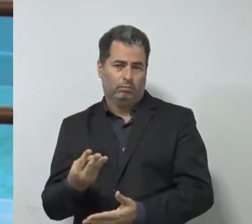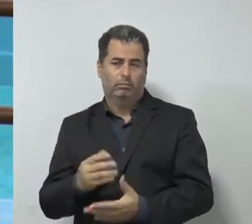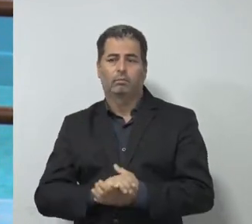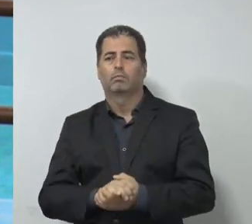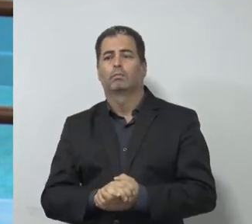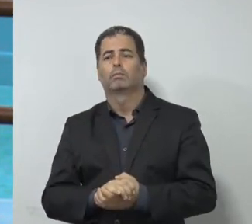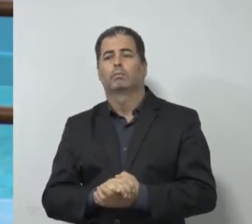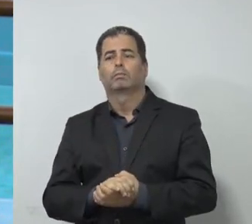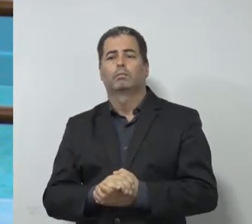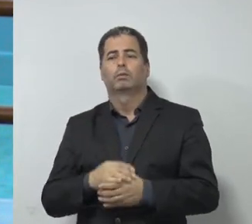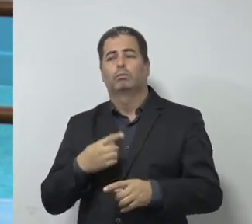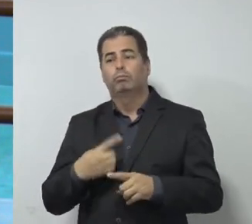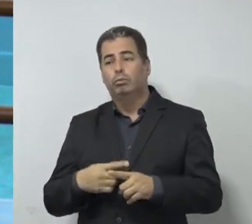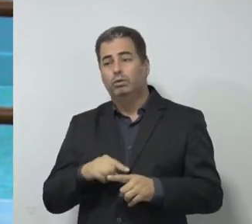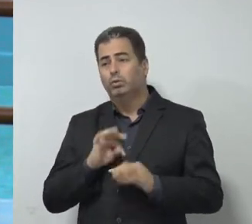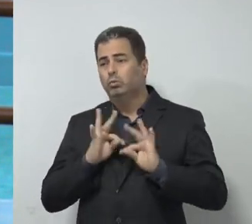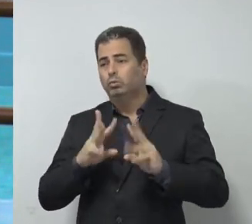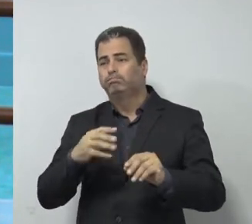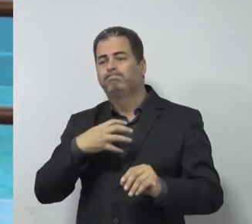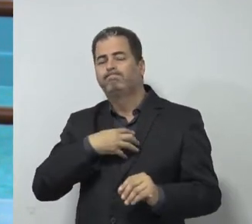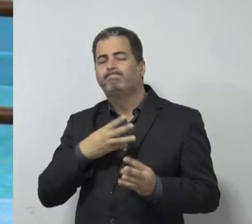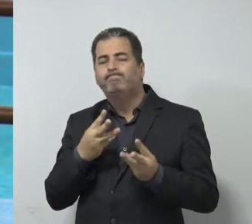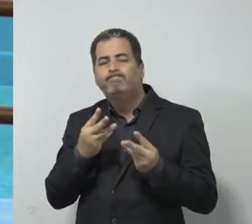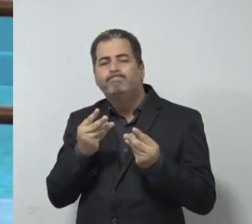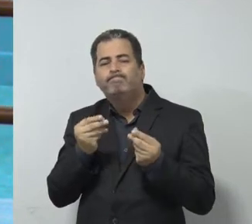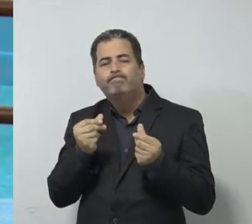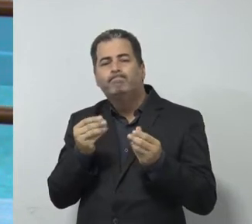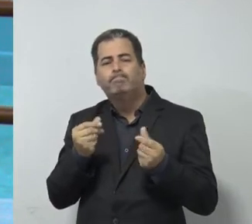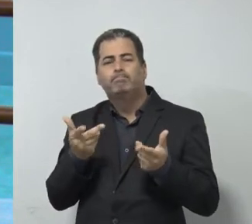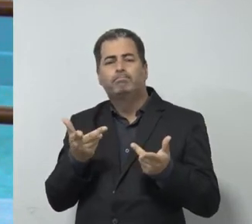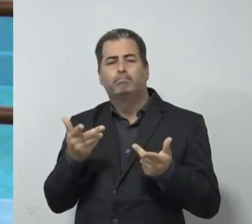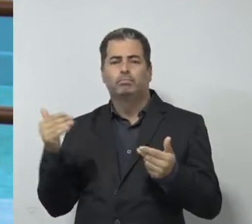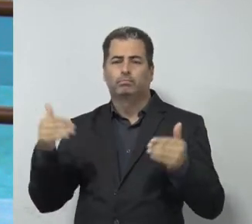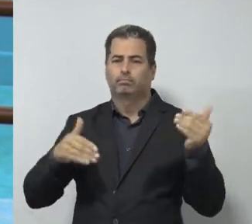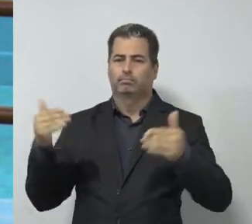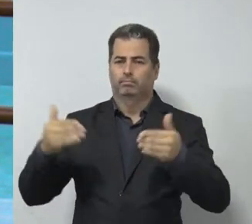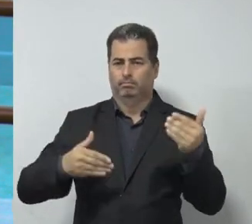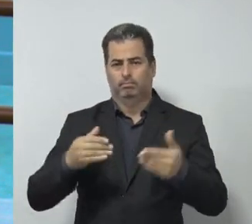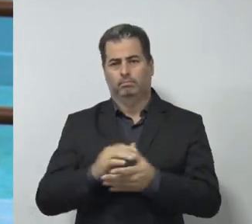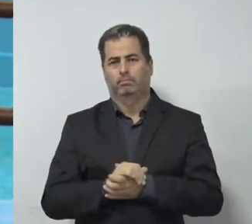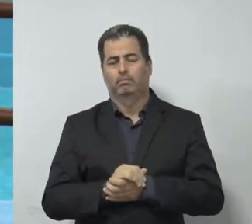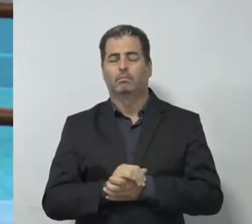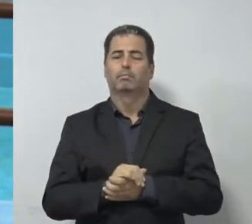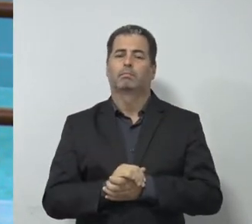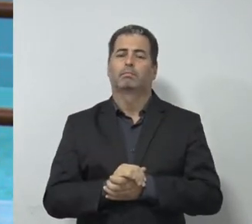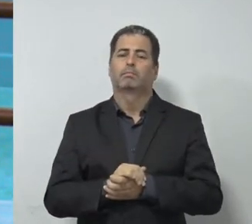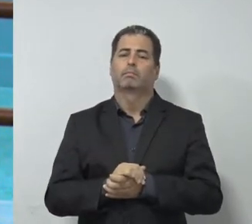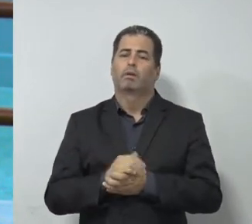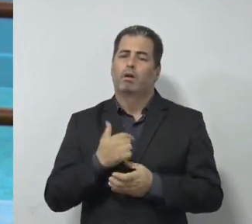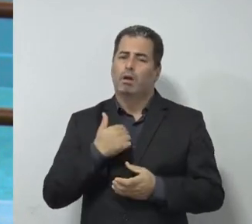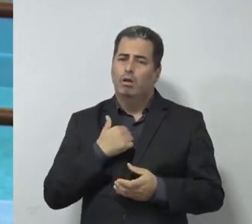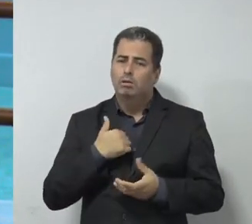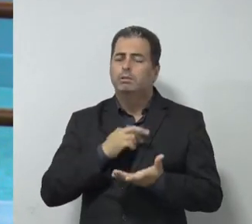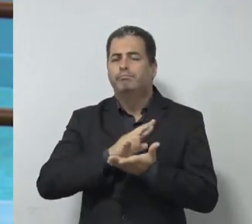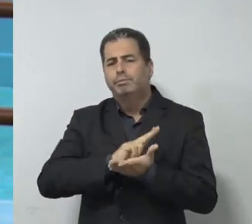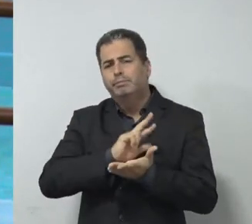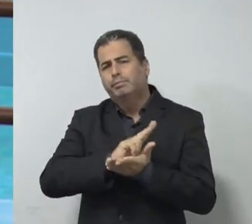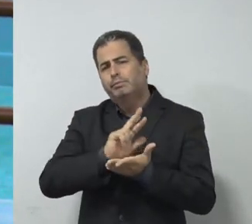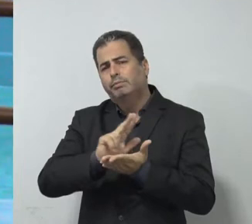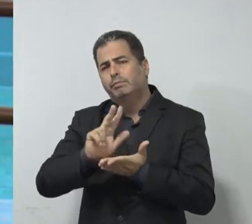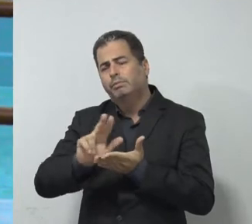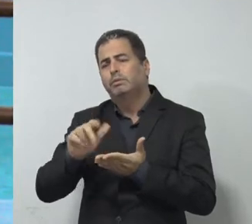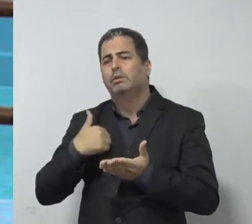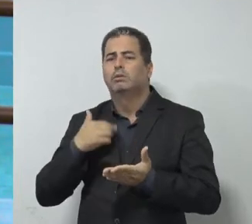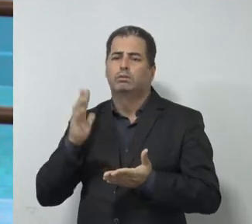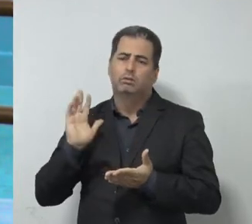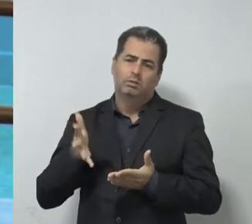realmente sensibilizou todos que por essa casa passou. Eu, por diversas vezes,